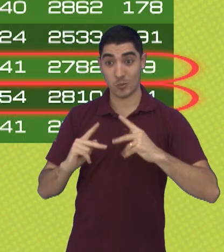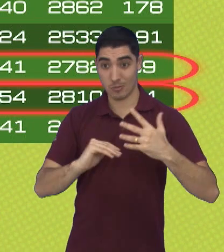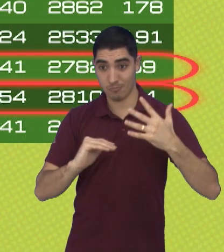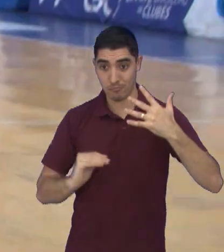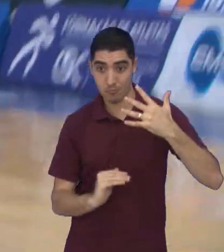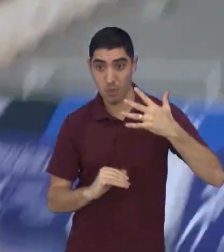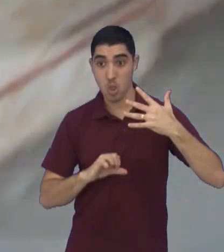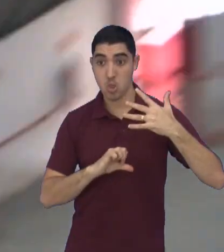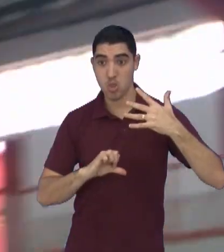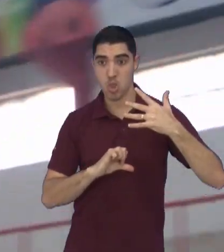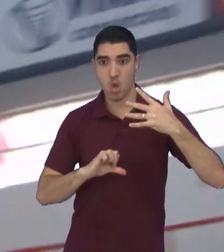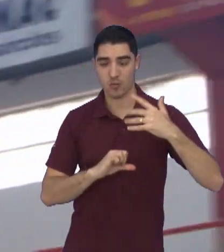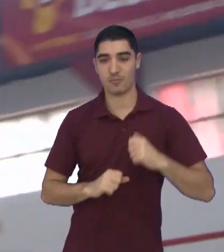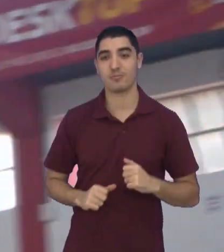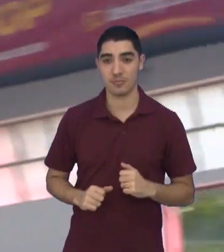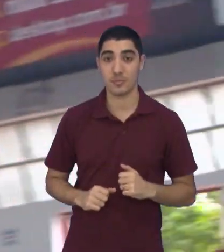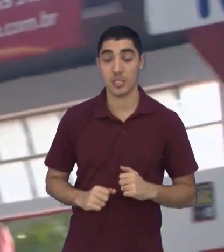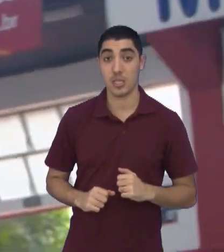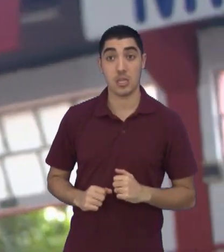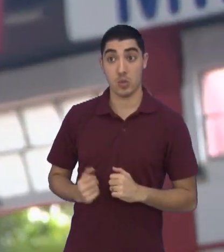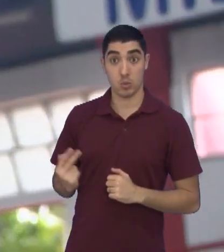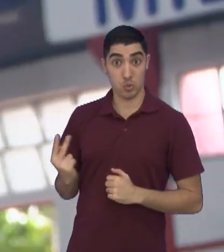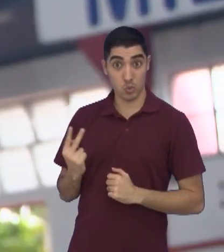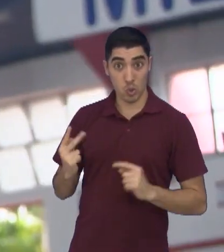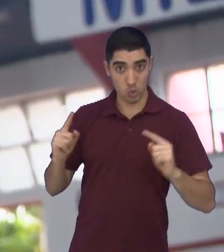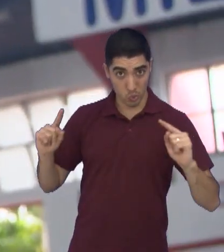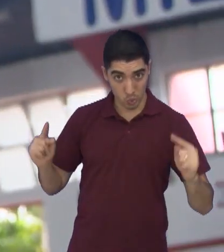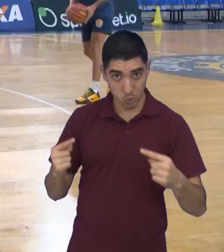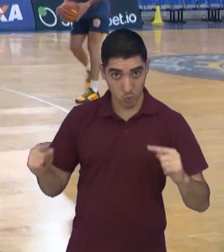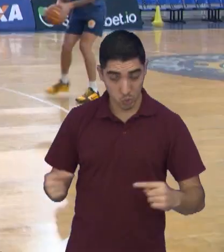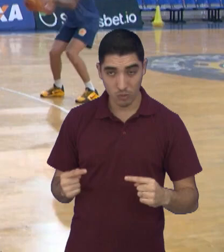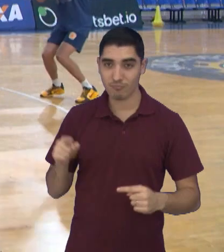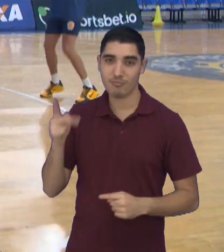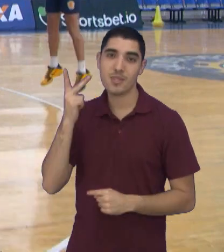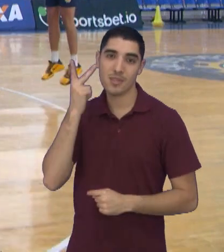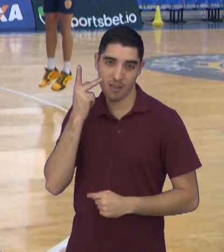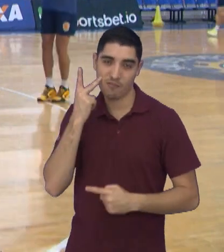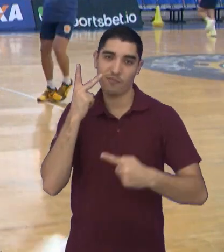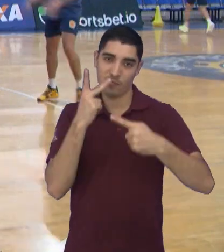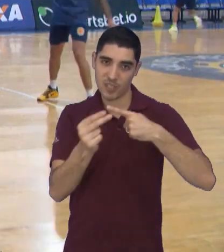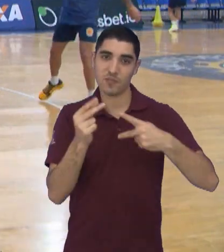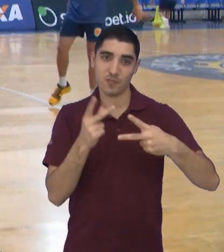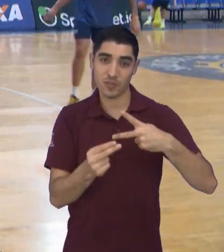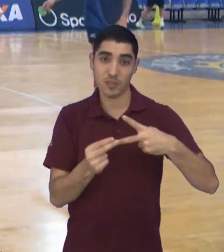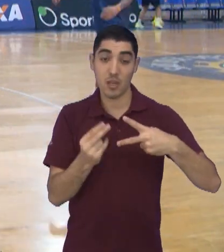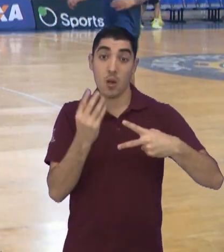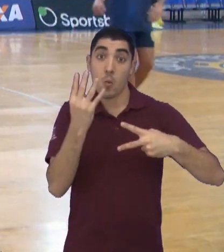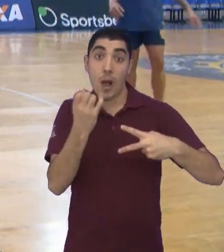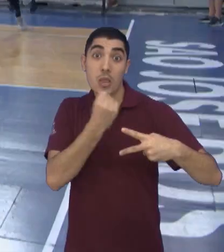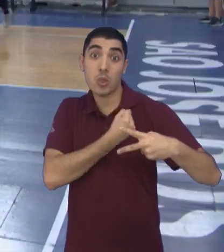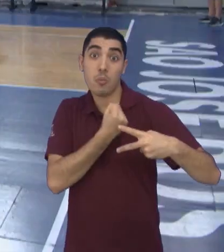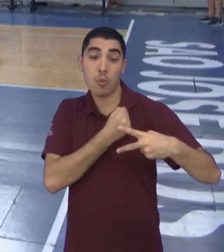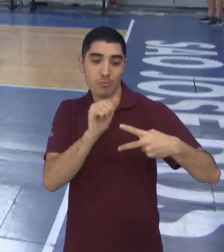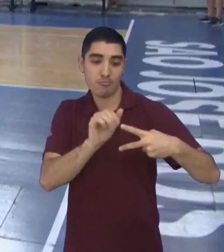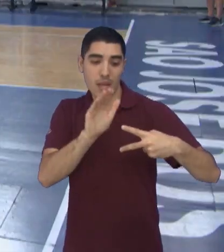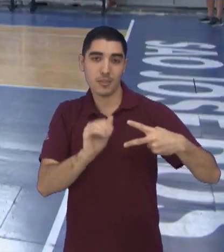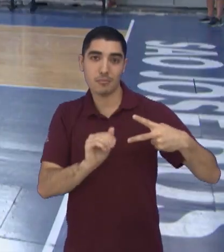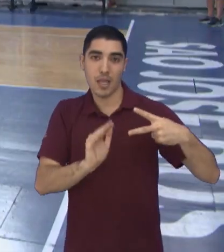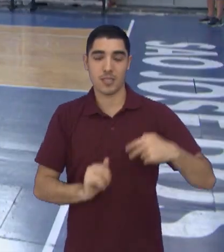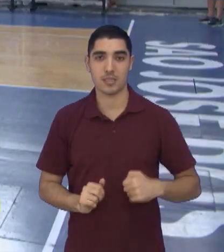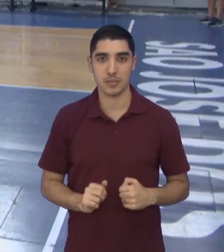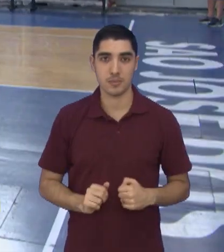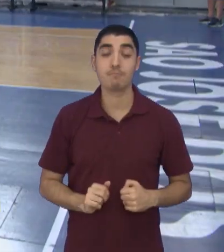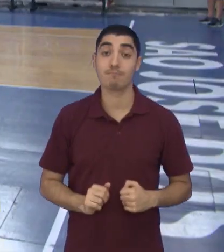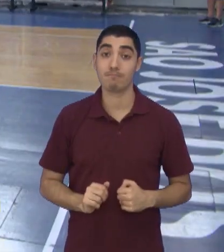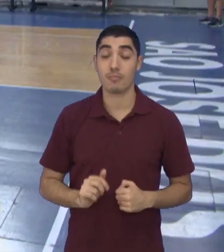nono. Nos confrontos diretos, duas vitórias para os cearenses por apenas 4 pontos de diferença. No retorno,